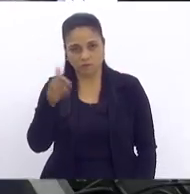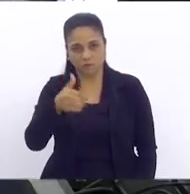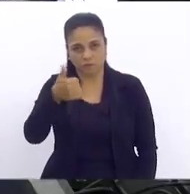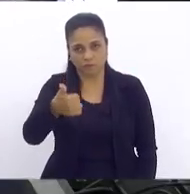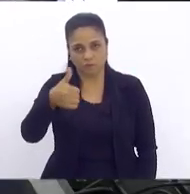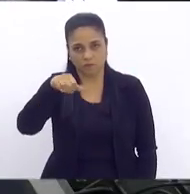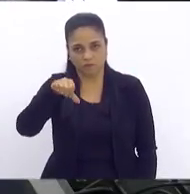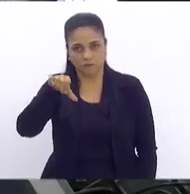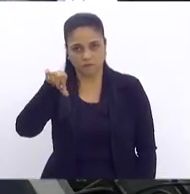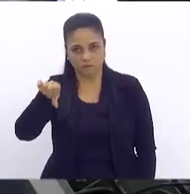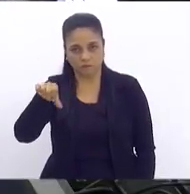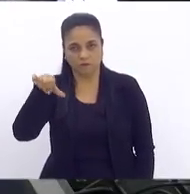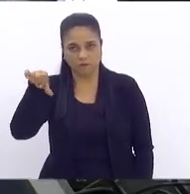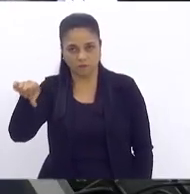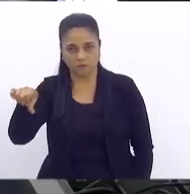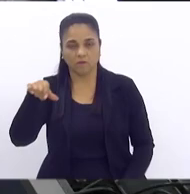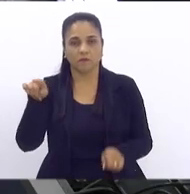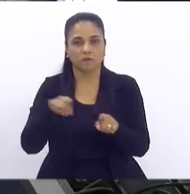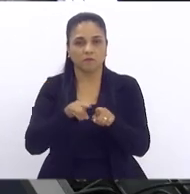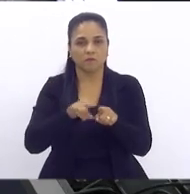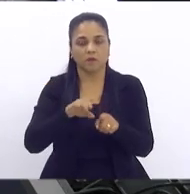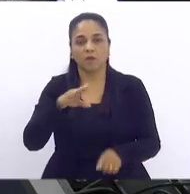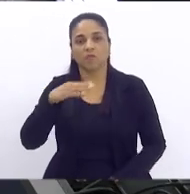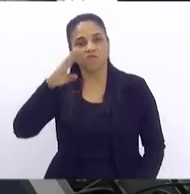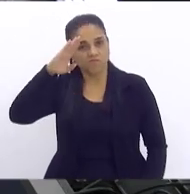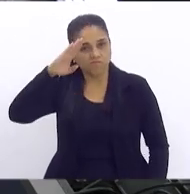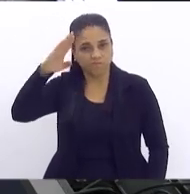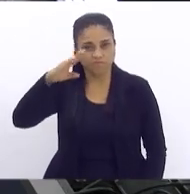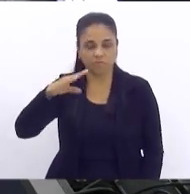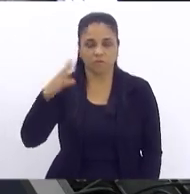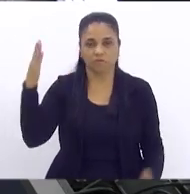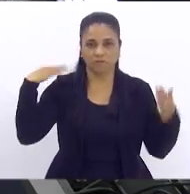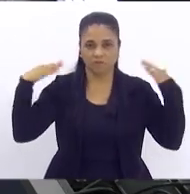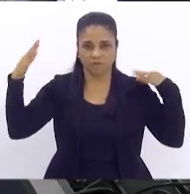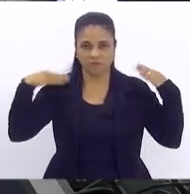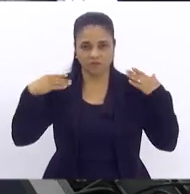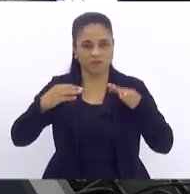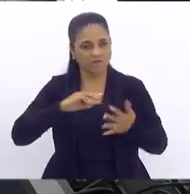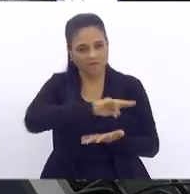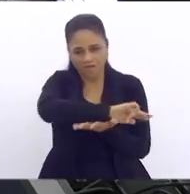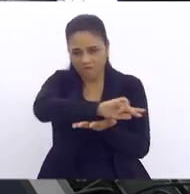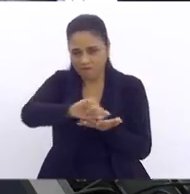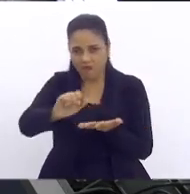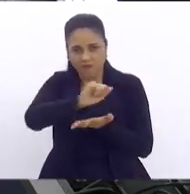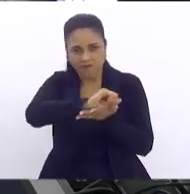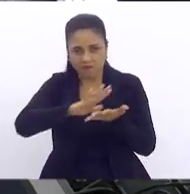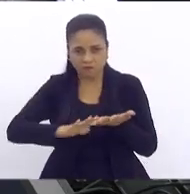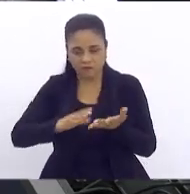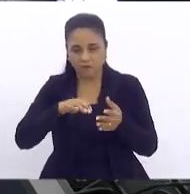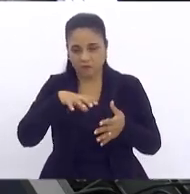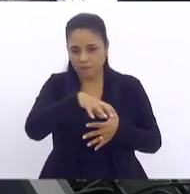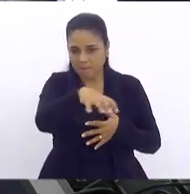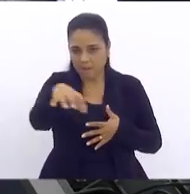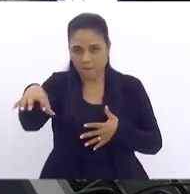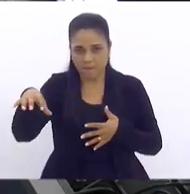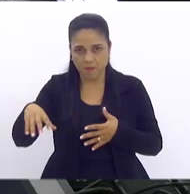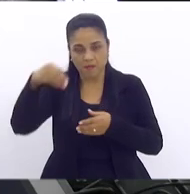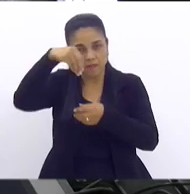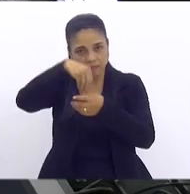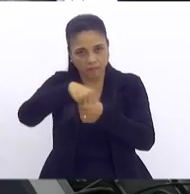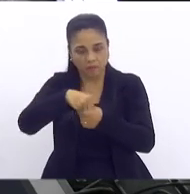1999. E o comandante da Marinha delega diversas atividades para diversos atores dentro da Marinha do